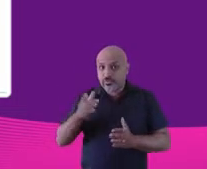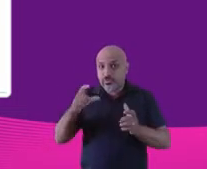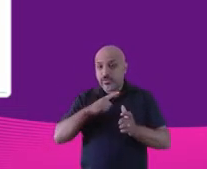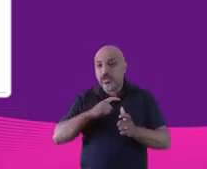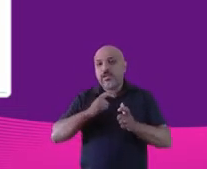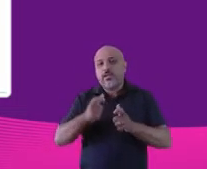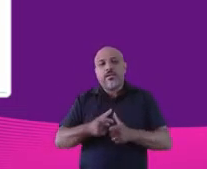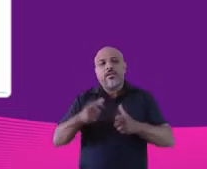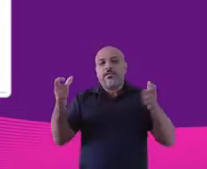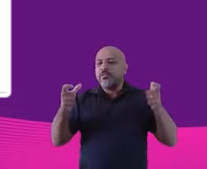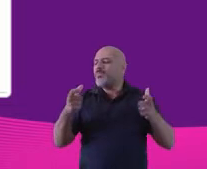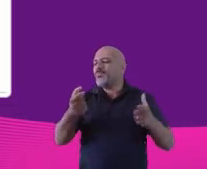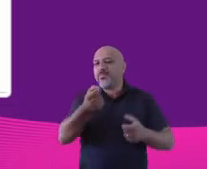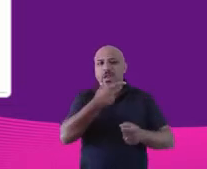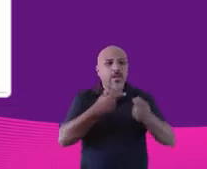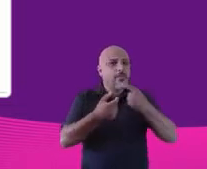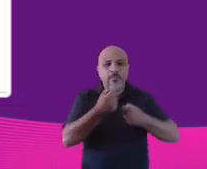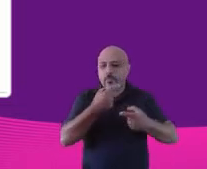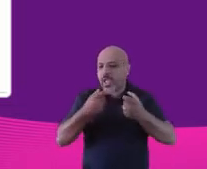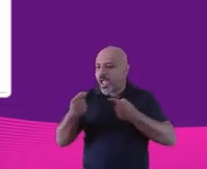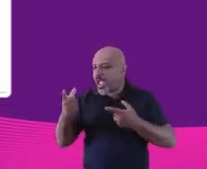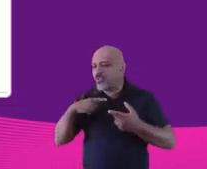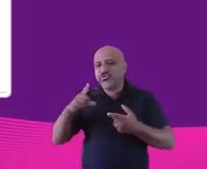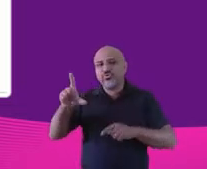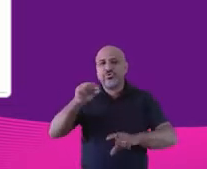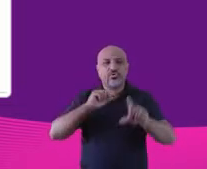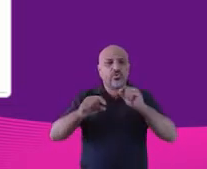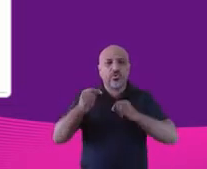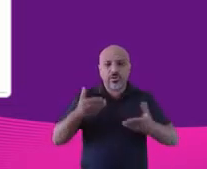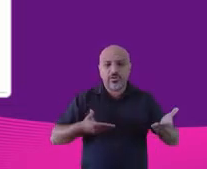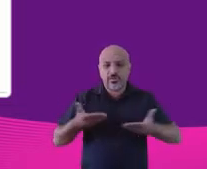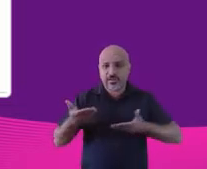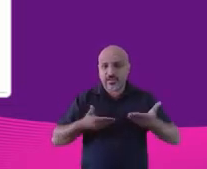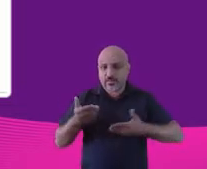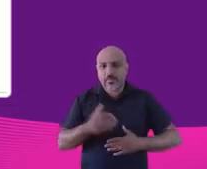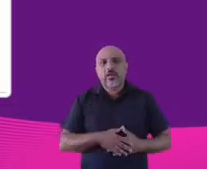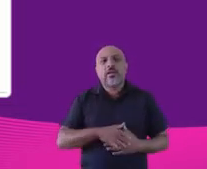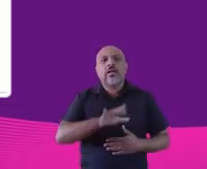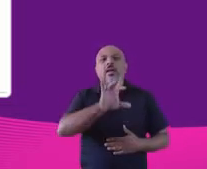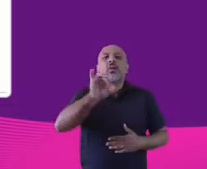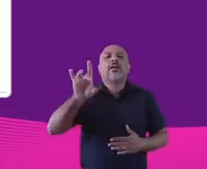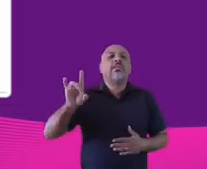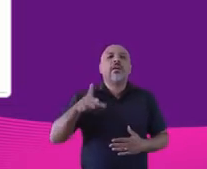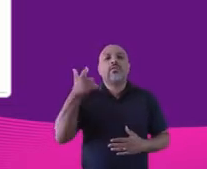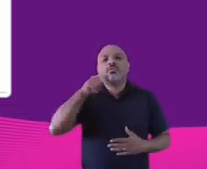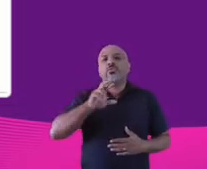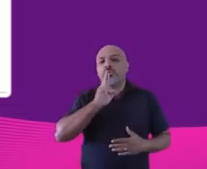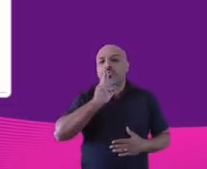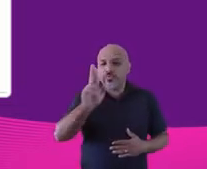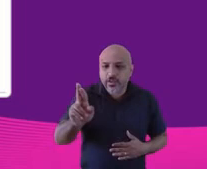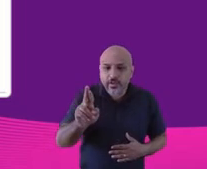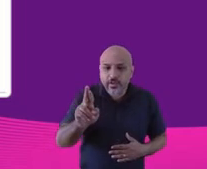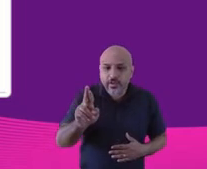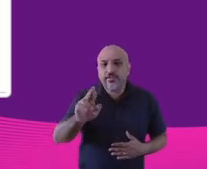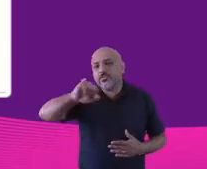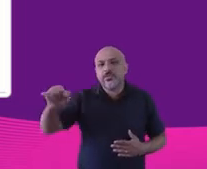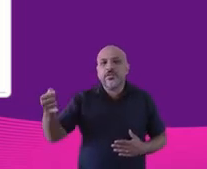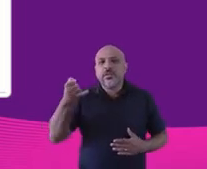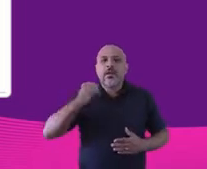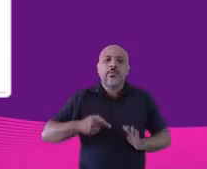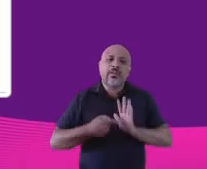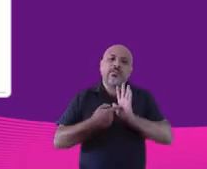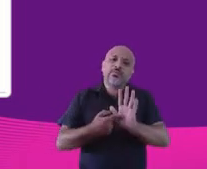de medicamentos, de opções terapêuticas, cada uma com seus resultados, com suas vantagens, desvantagens,